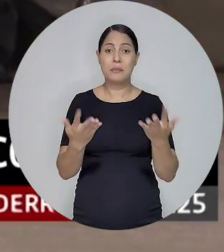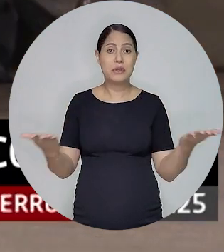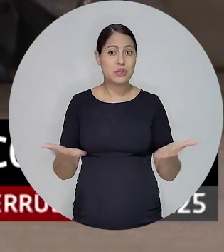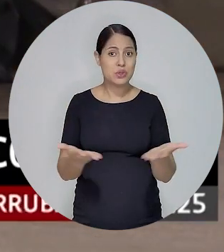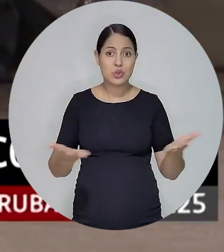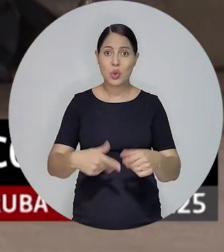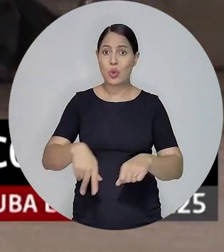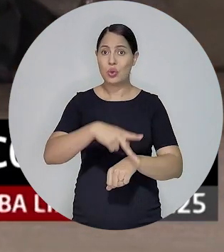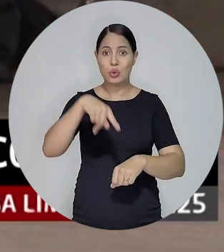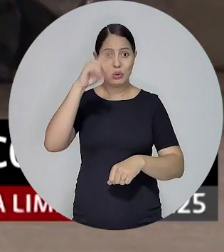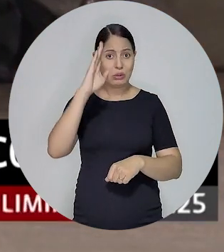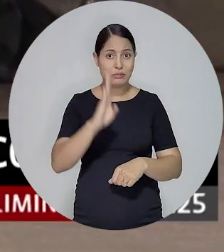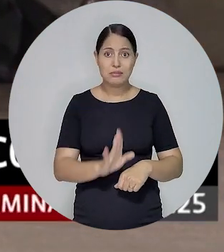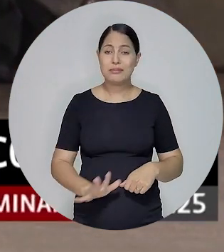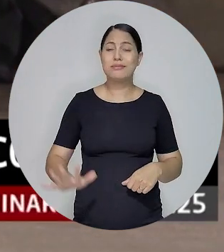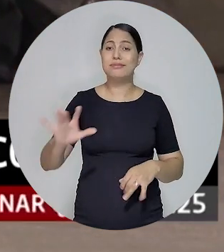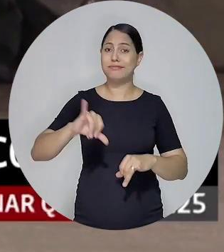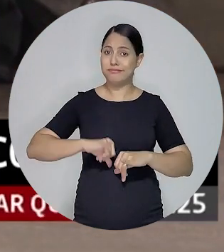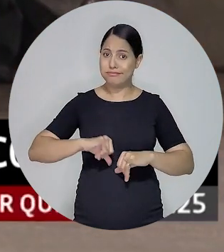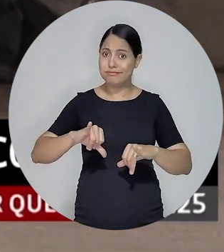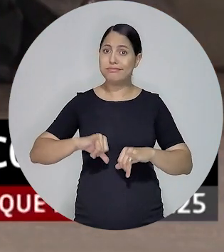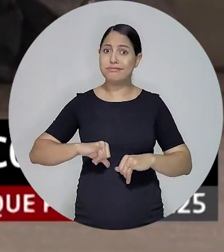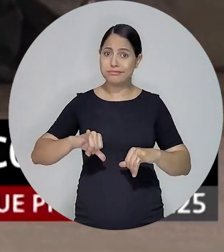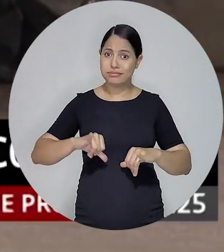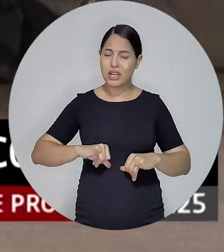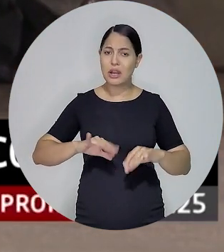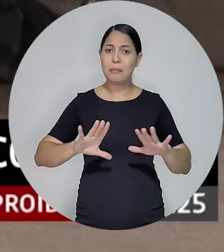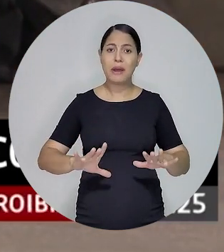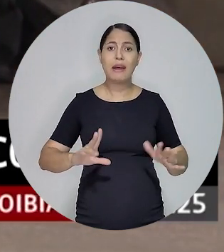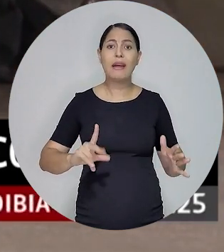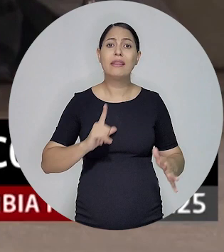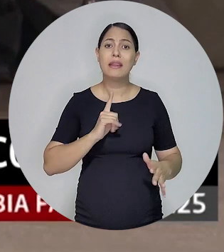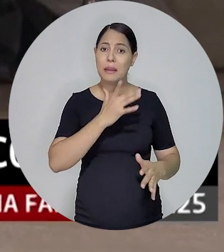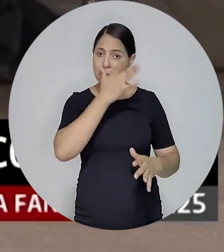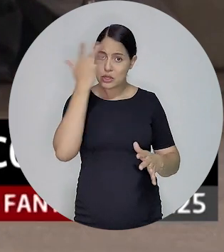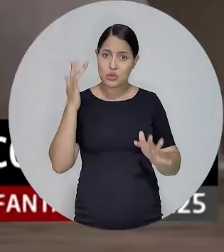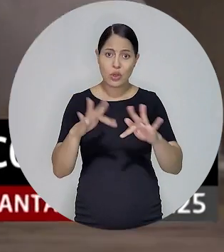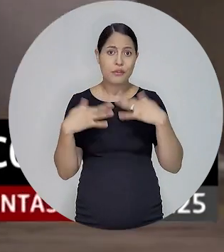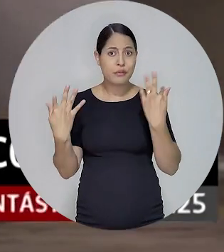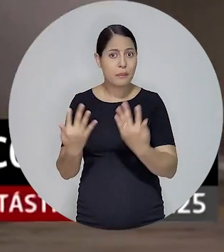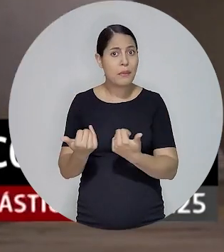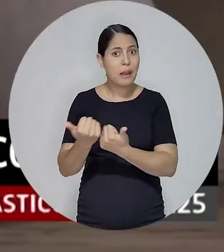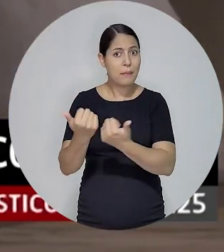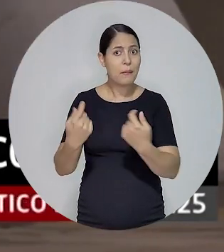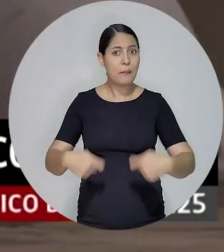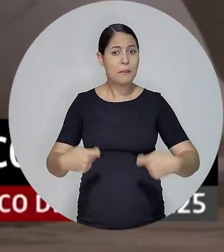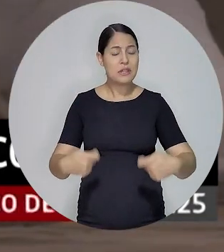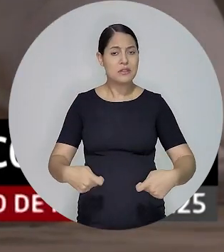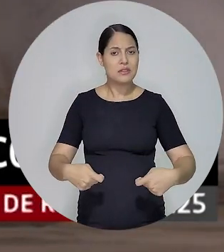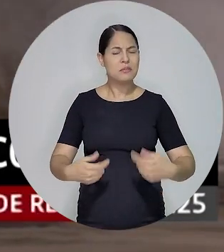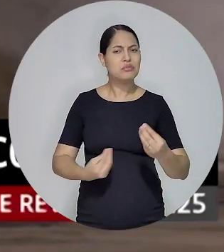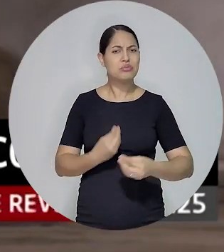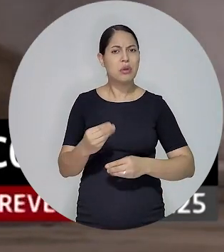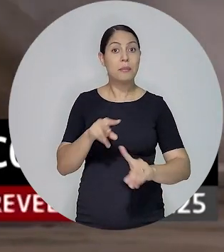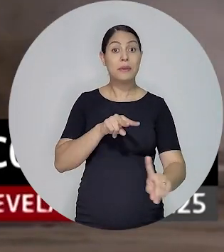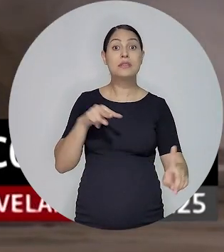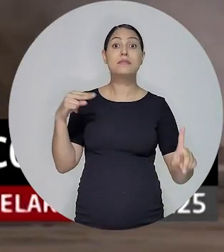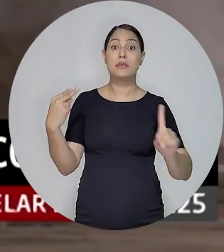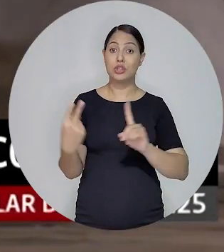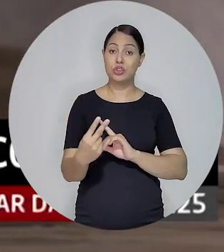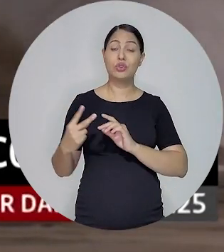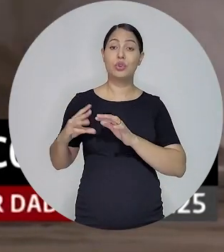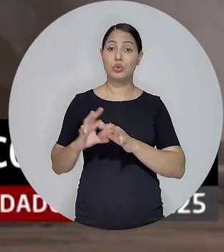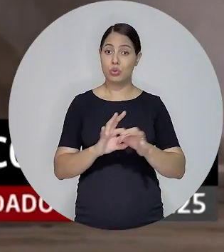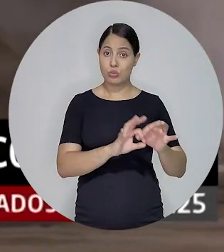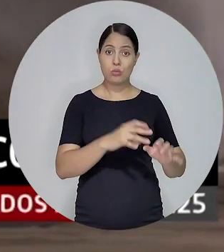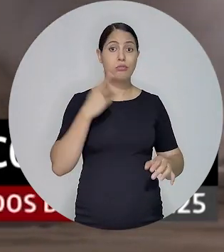tantas famílias que existem hoje, também pelo desmonte dessas políticas de apoio a essas populações. Então, a gente precisa, de fato,